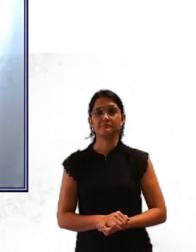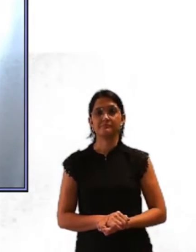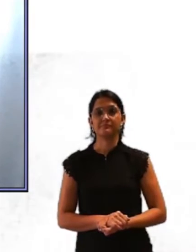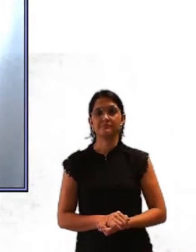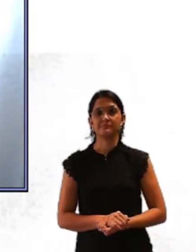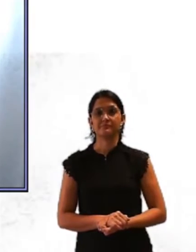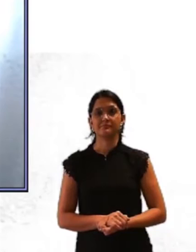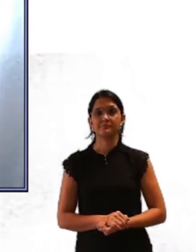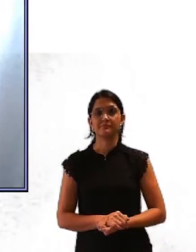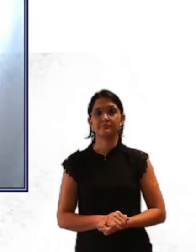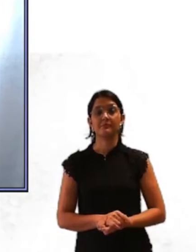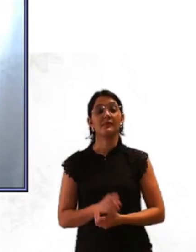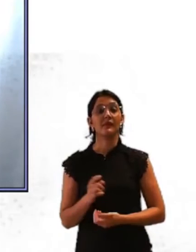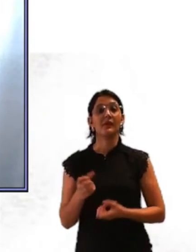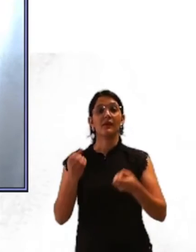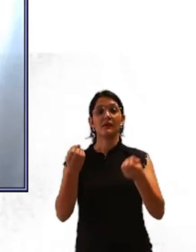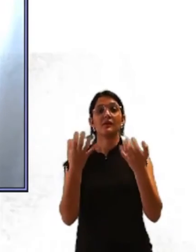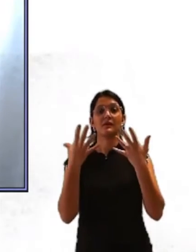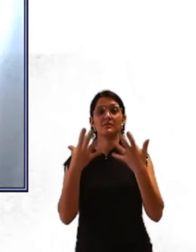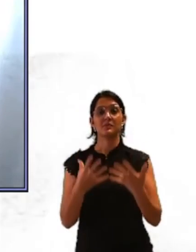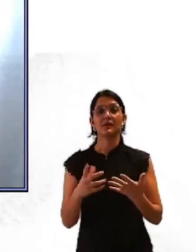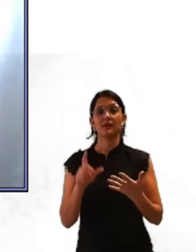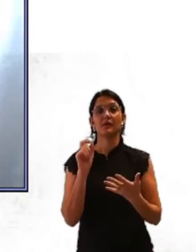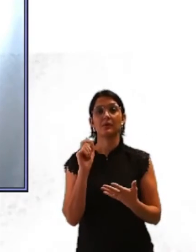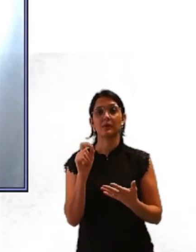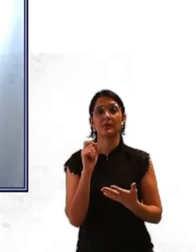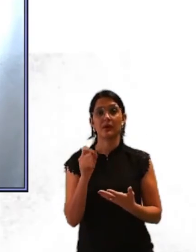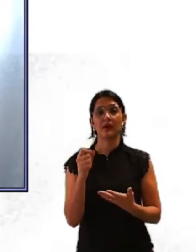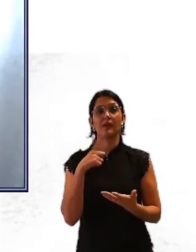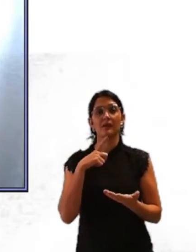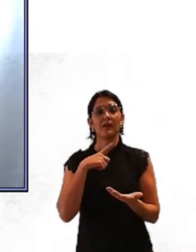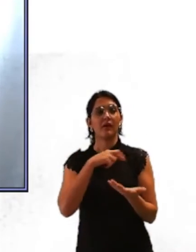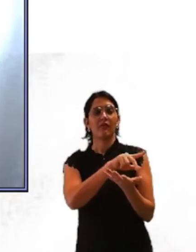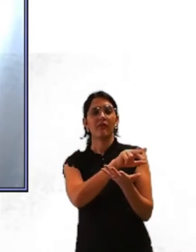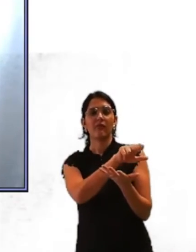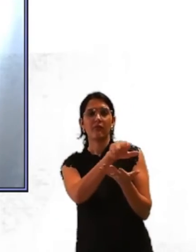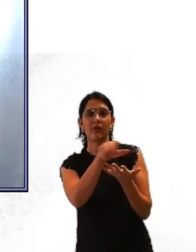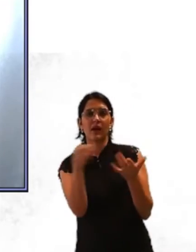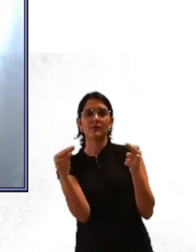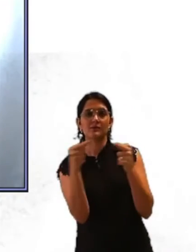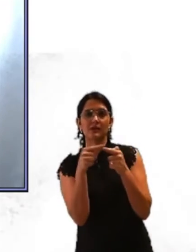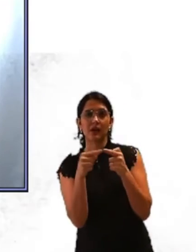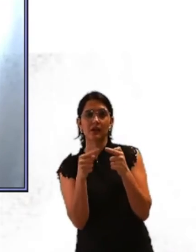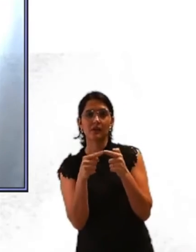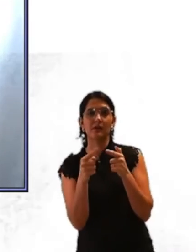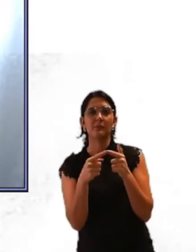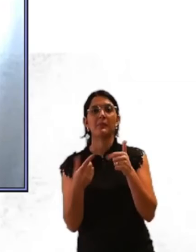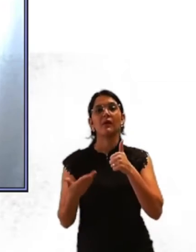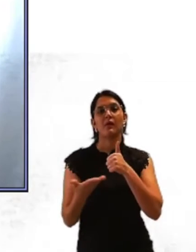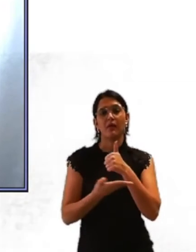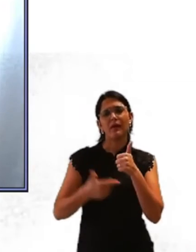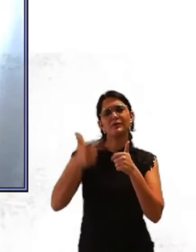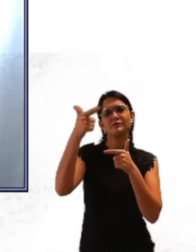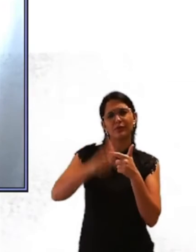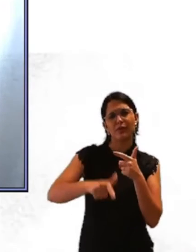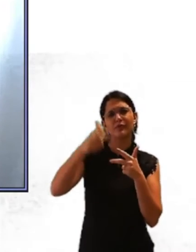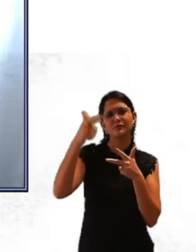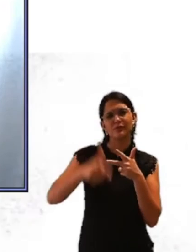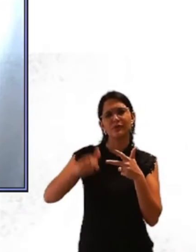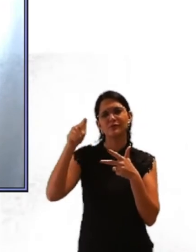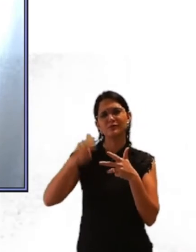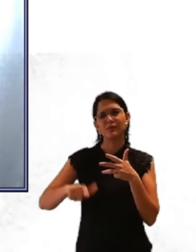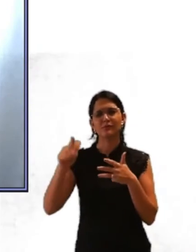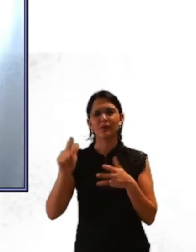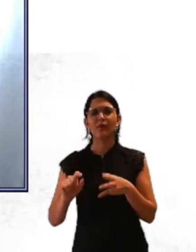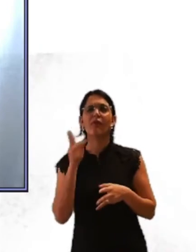para os casos mais simples e repetitivos, algoritmos não poderiam substituir magistrados e magistrados, diminuindo o impacto de viés,